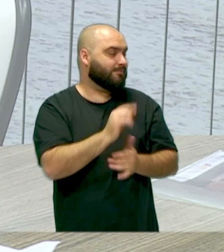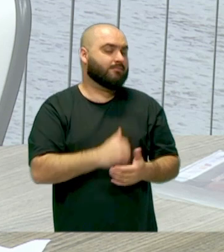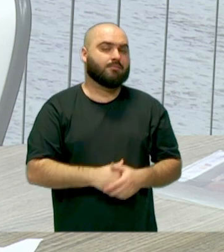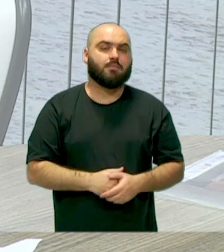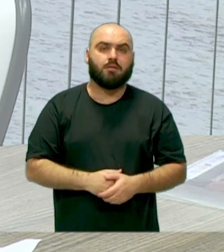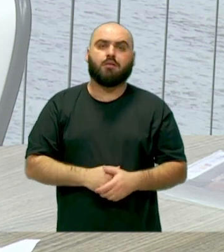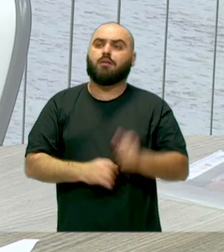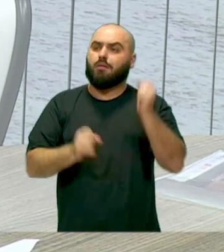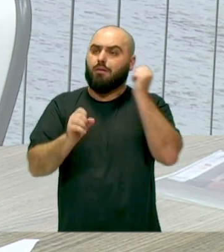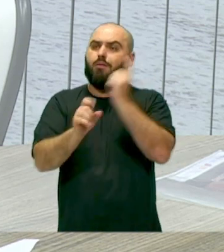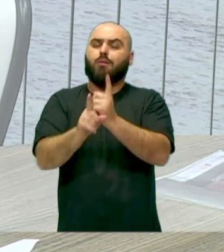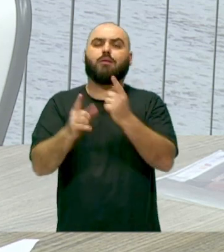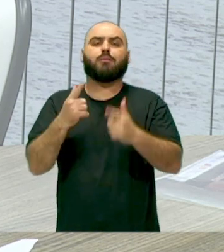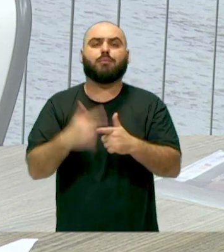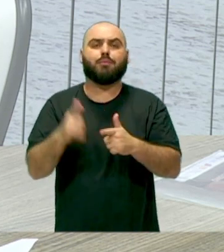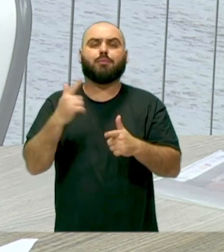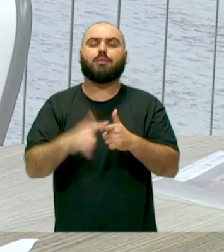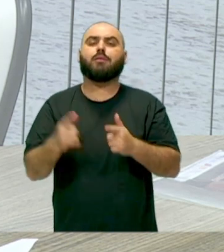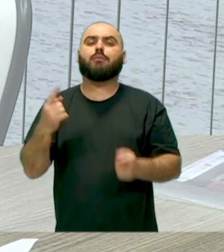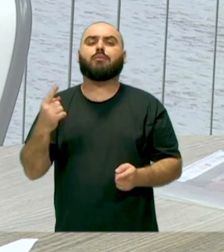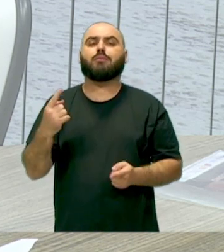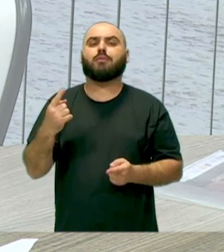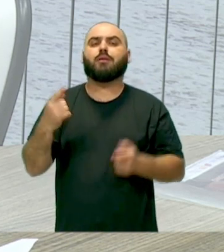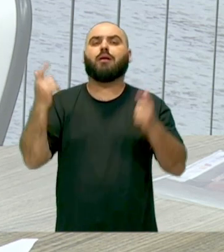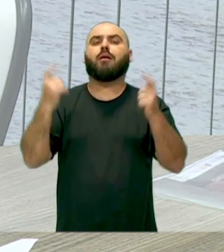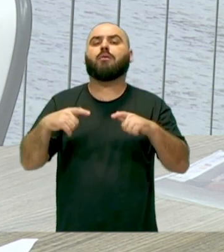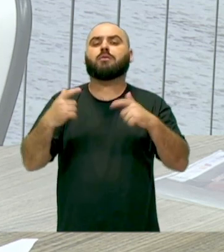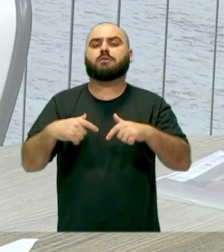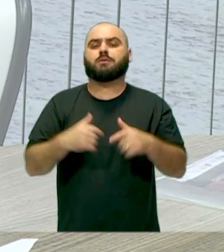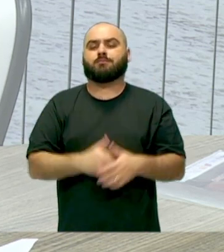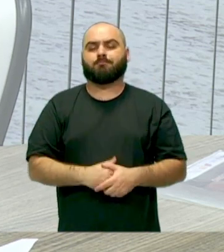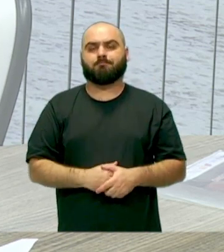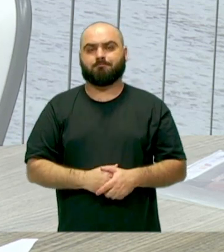encontra dificuldades porque, assim,